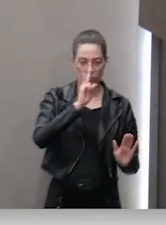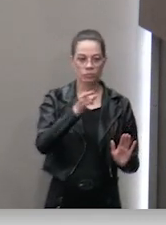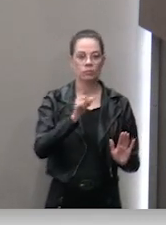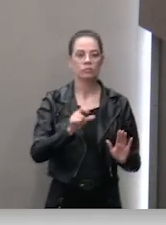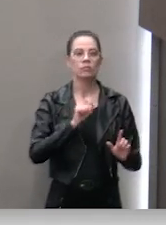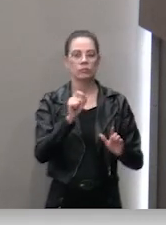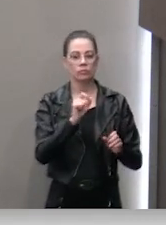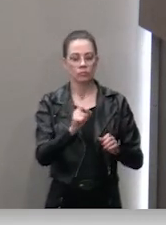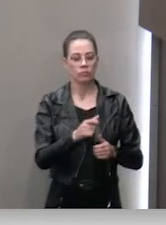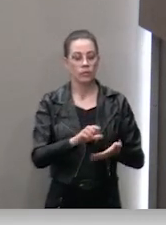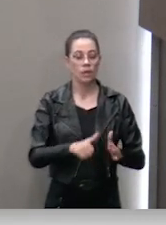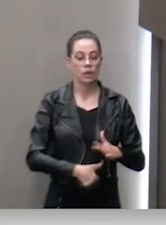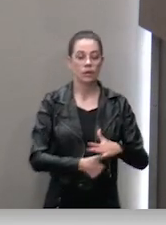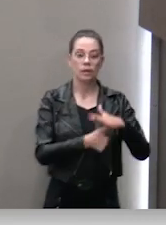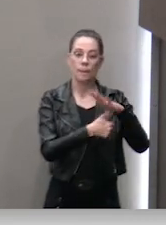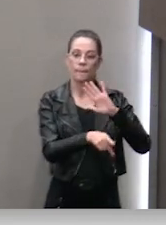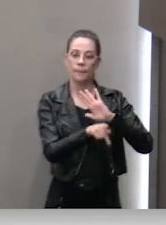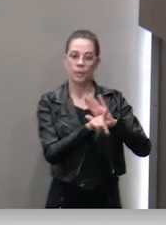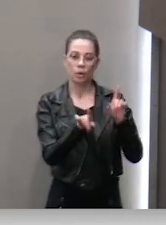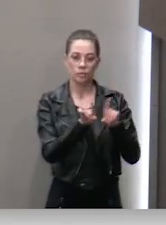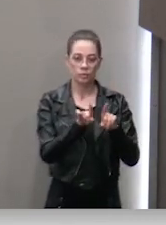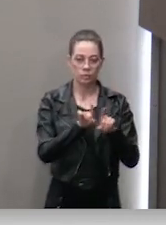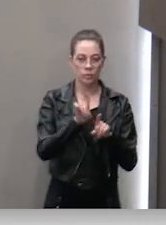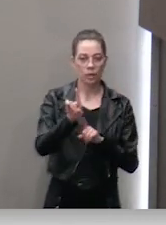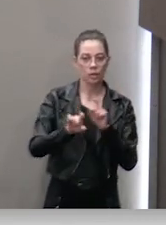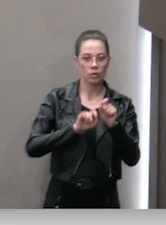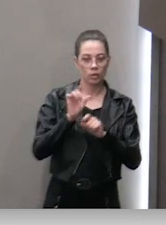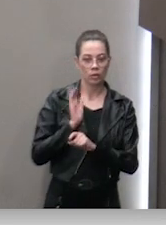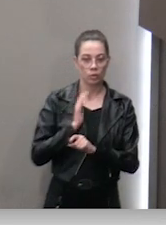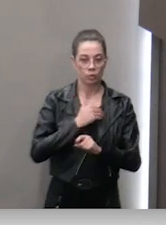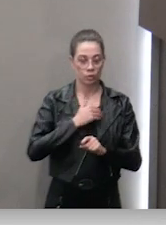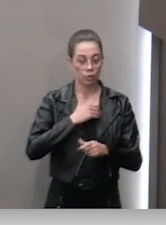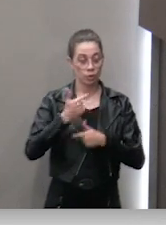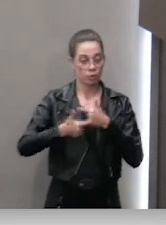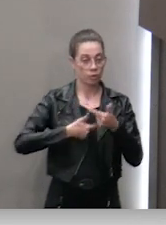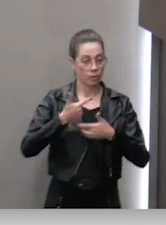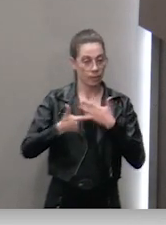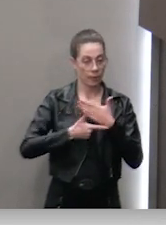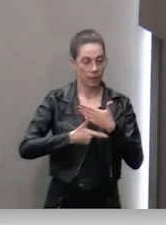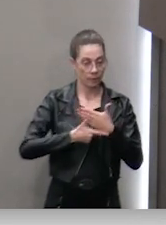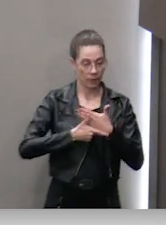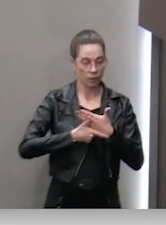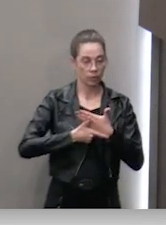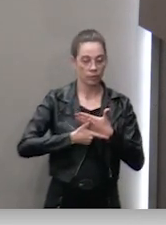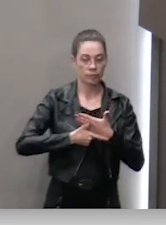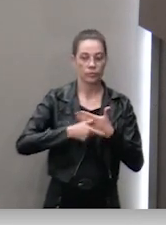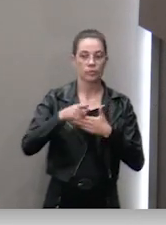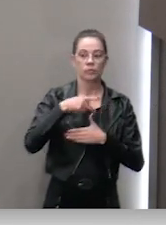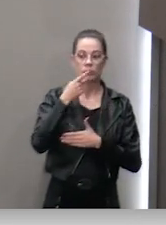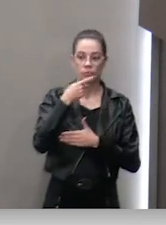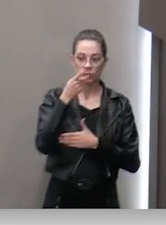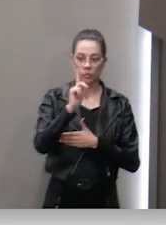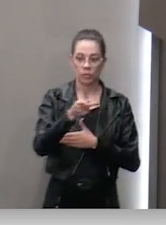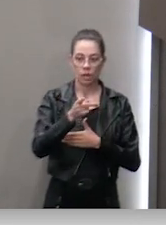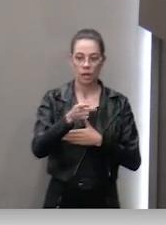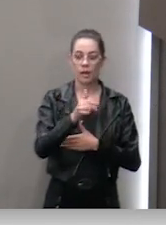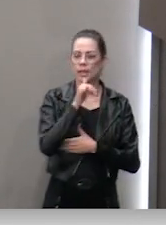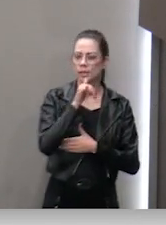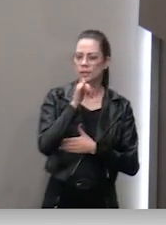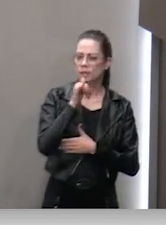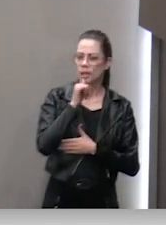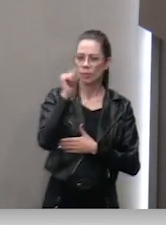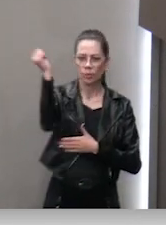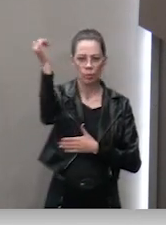fortalecer as lideranças do sindicato é nossa obrigação. E eu digo que o sindicato é exemplo para o Brasil.